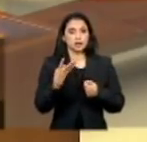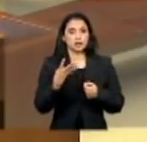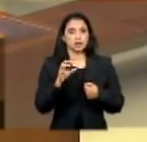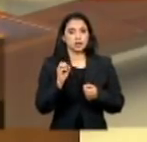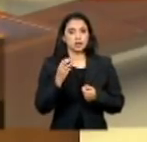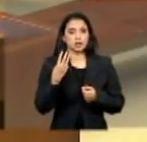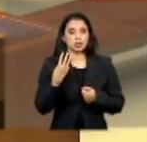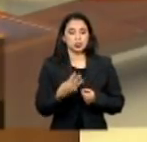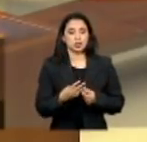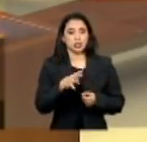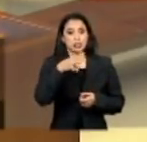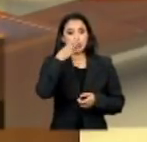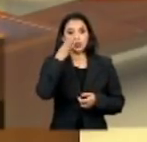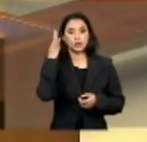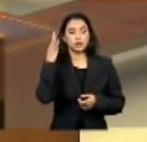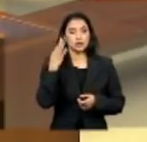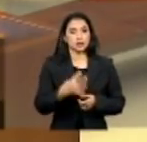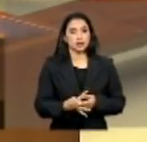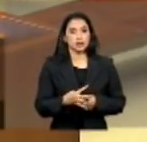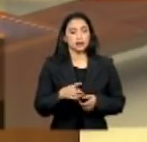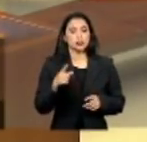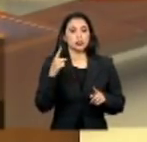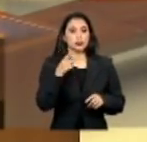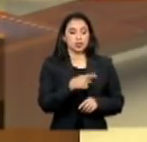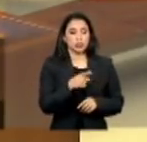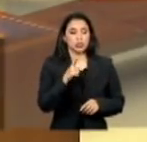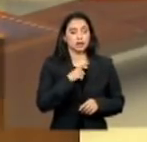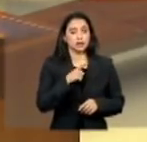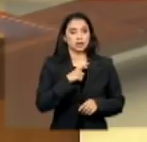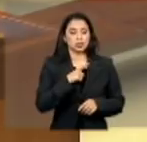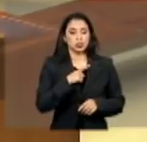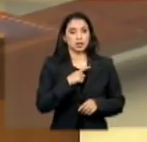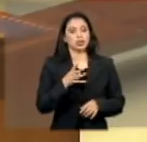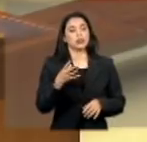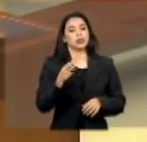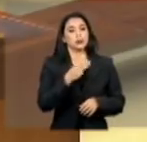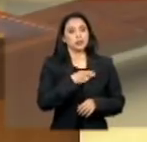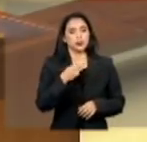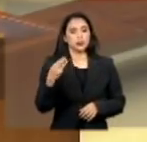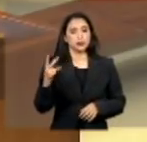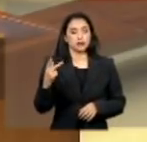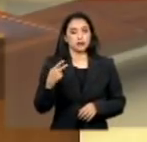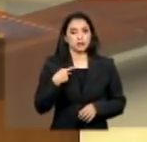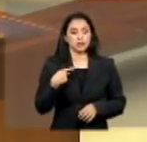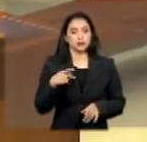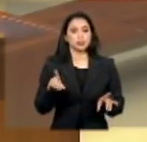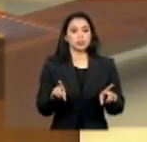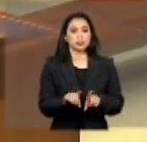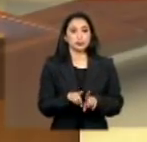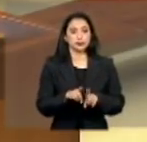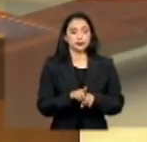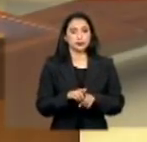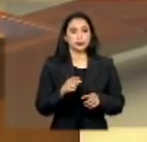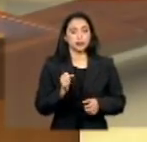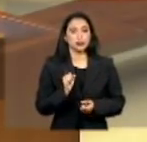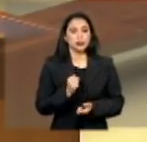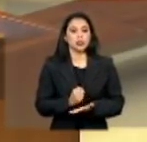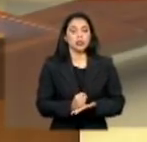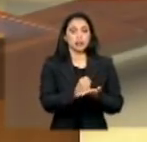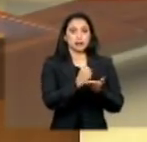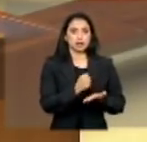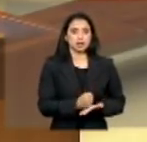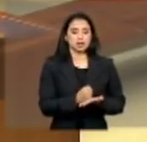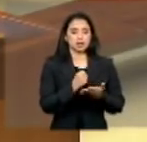acusação e ali compreendido tanto o ministério público como assistente do ministério público é o esclarecimento